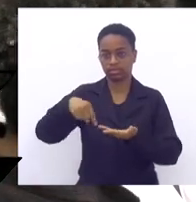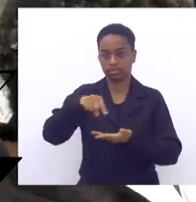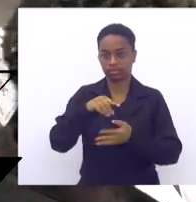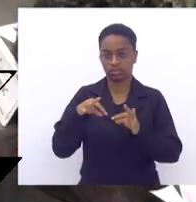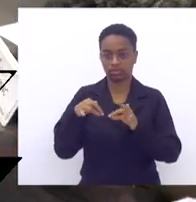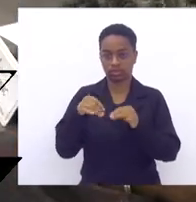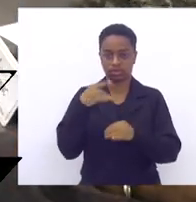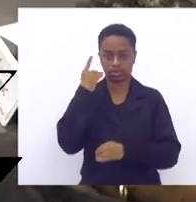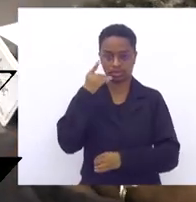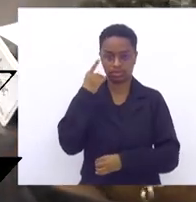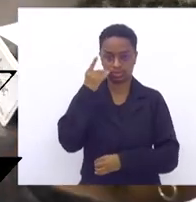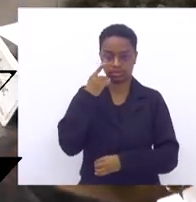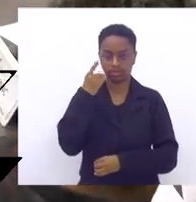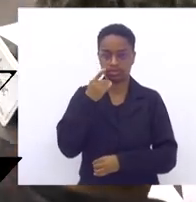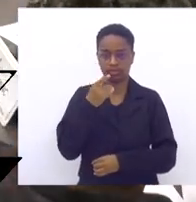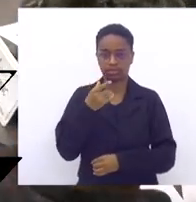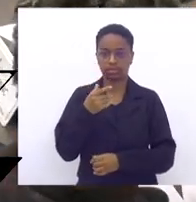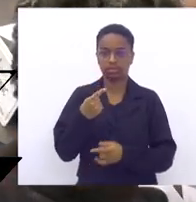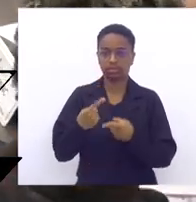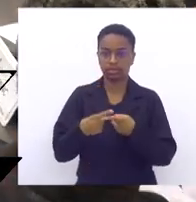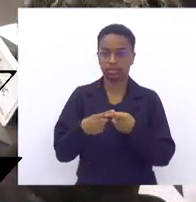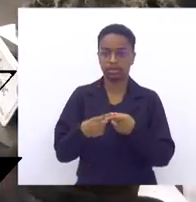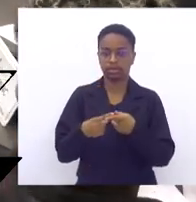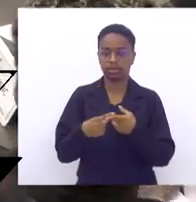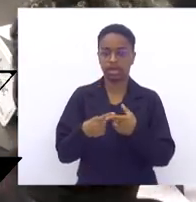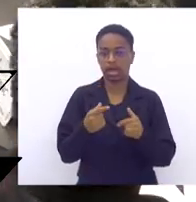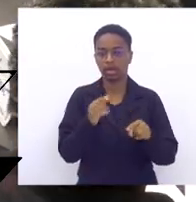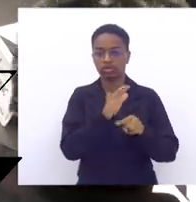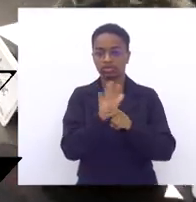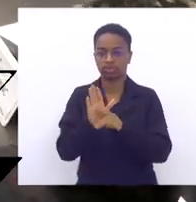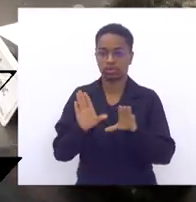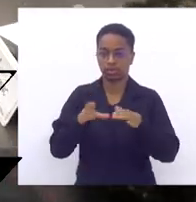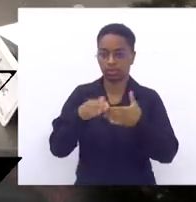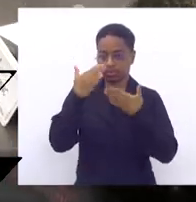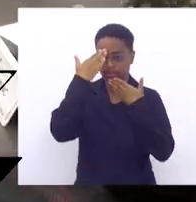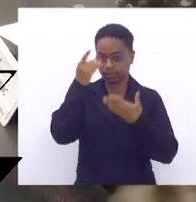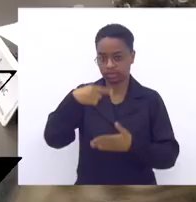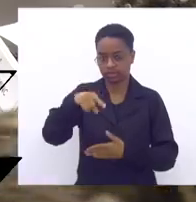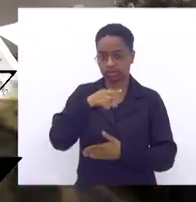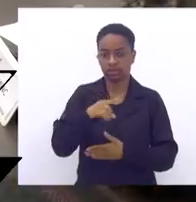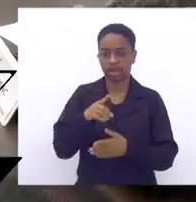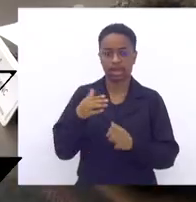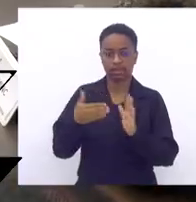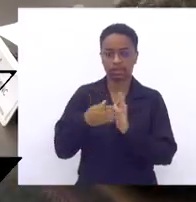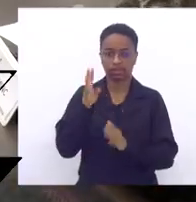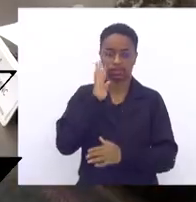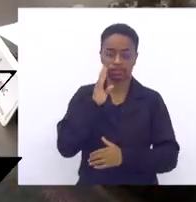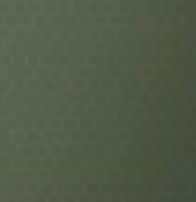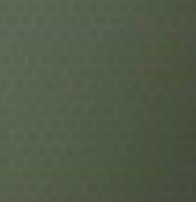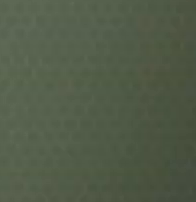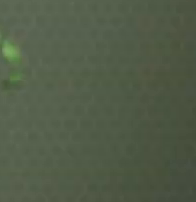todos os deputados membros, que tem dado muito vigor à comissão. Muito obrigado a todos. Fiquem com Deus. Até a próxima quarta.